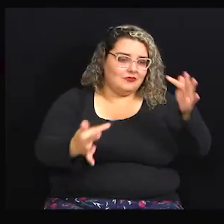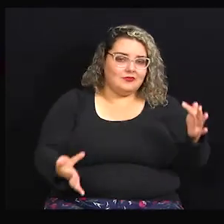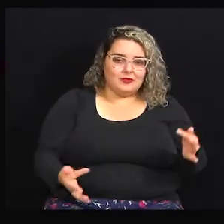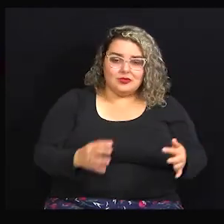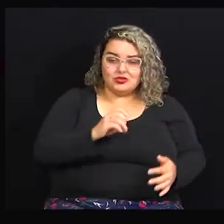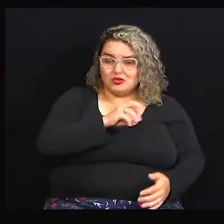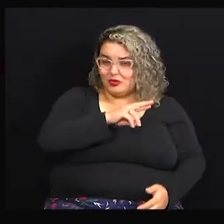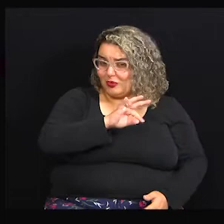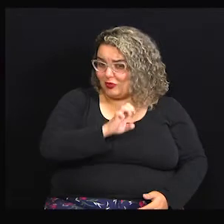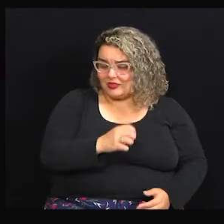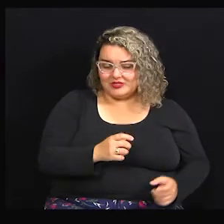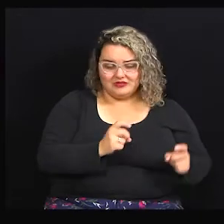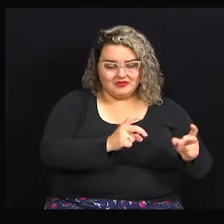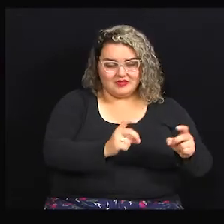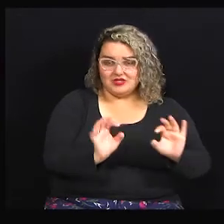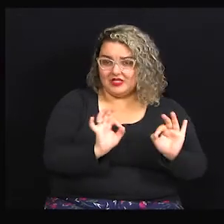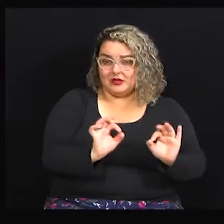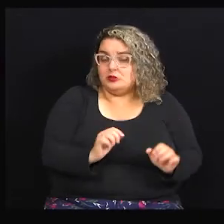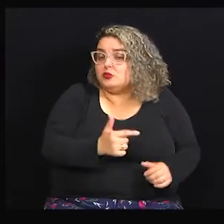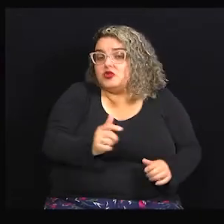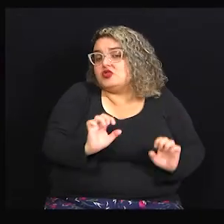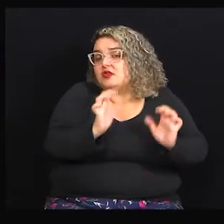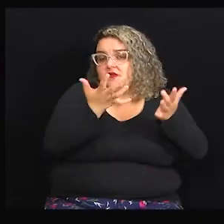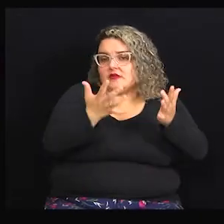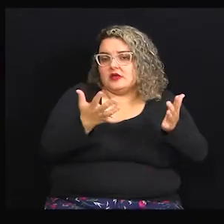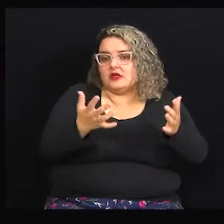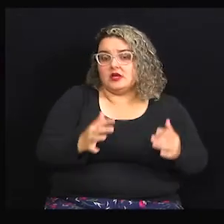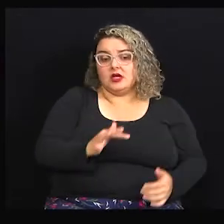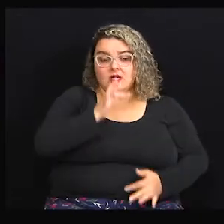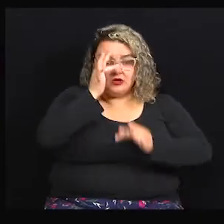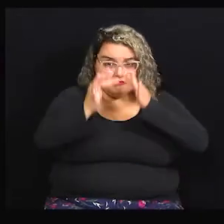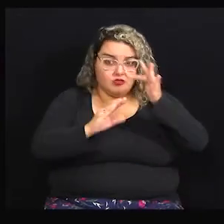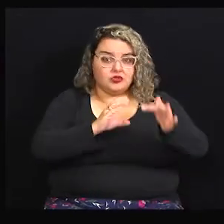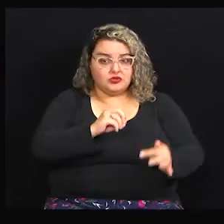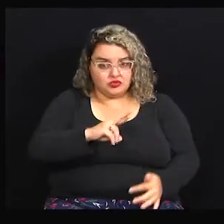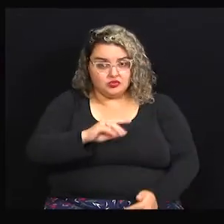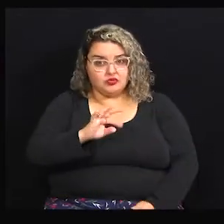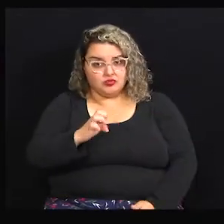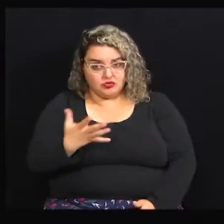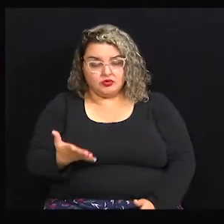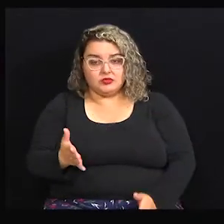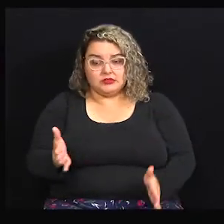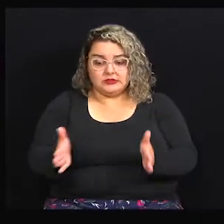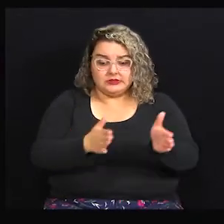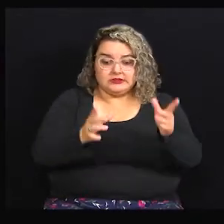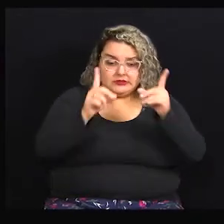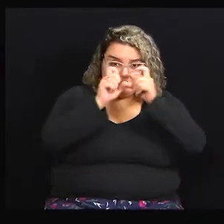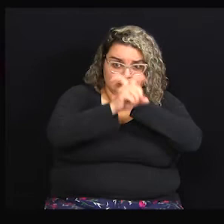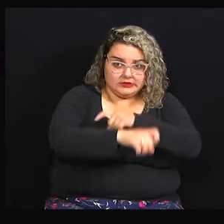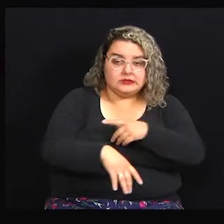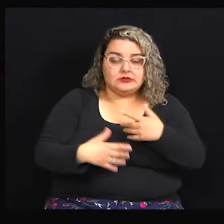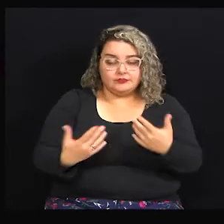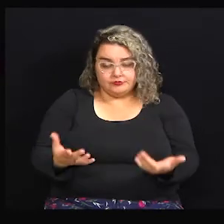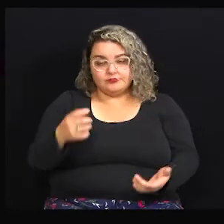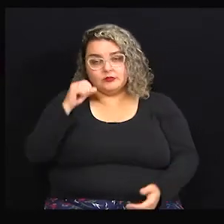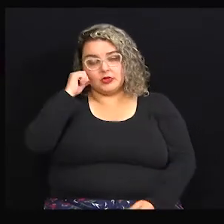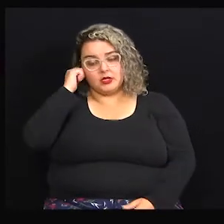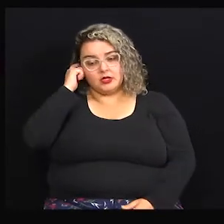se vendia nada porque não tinha eventos a flor de corte passou por um período difícil